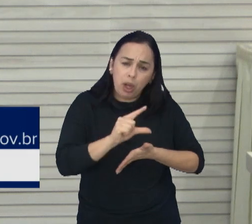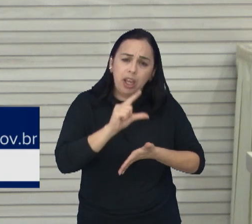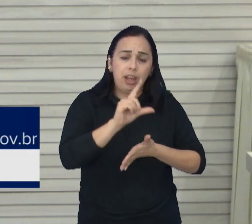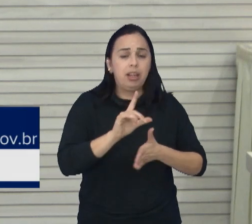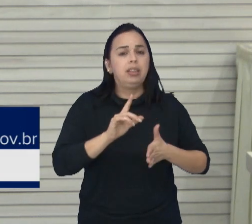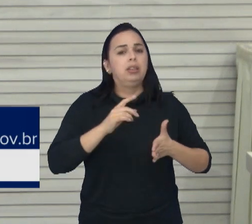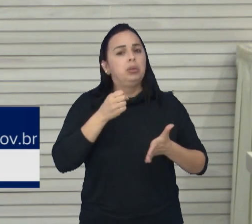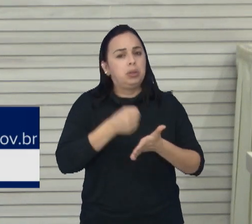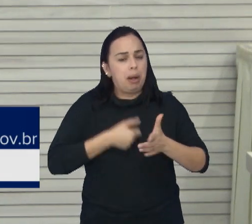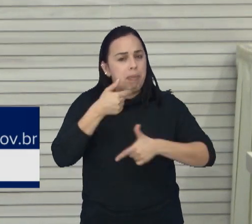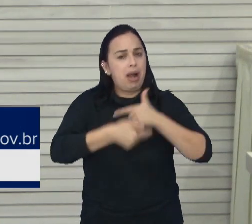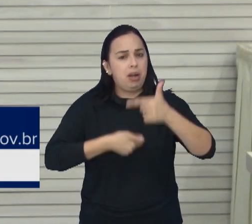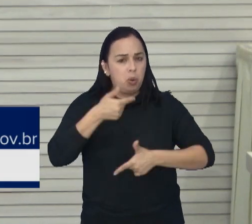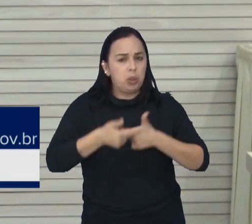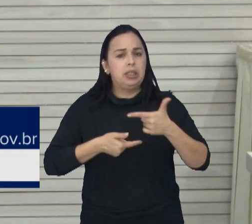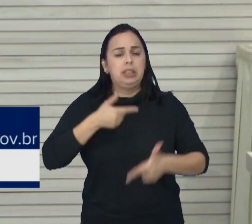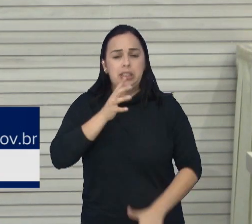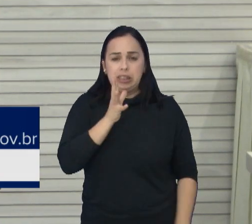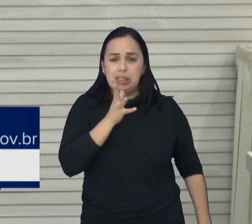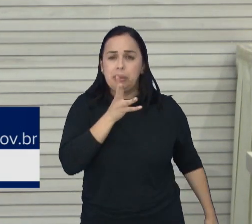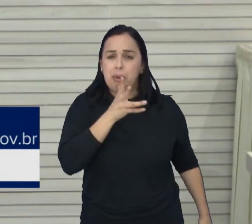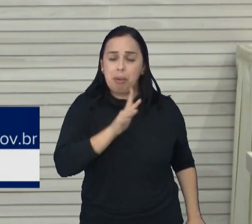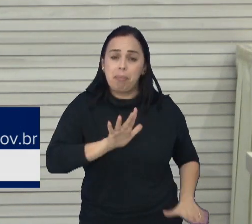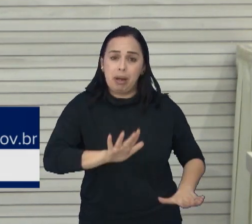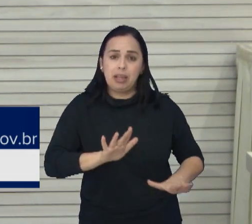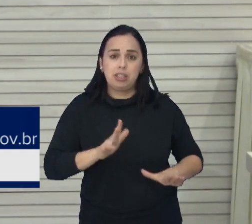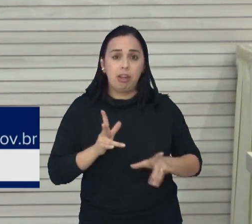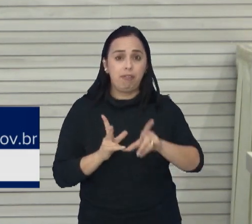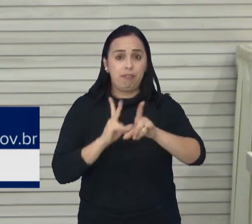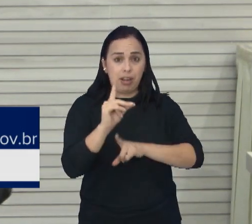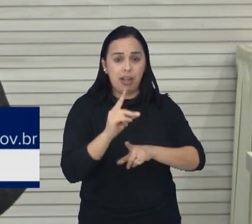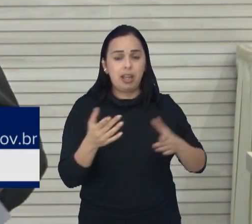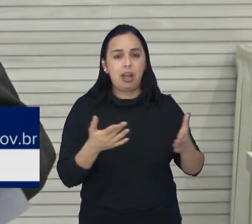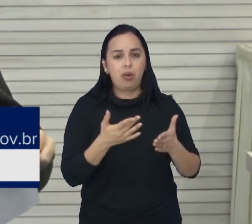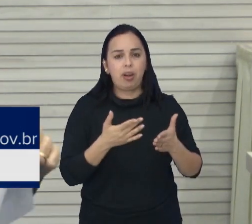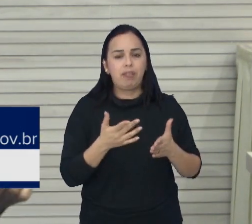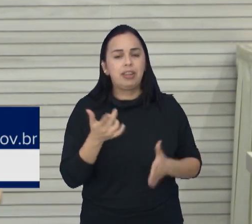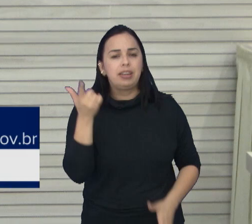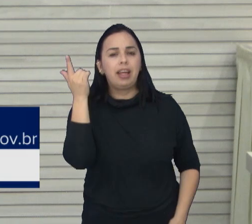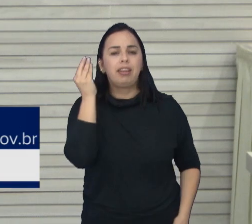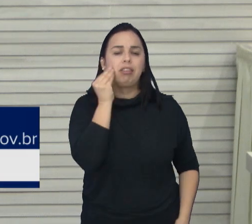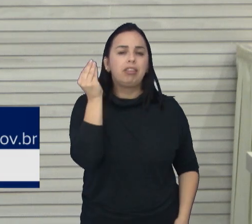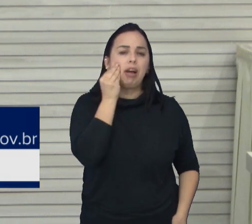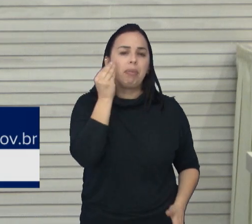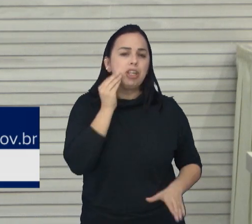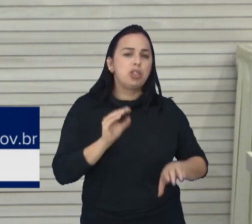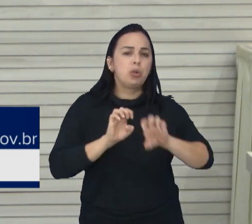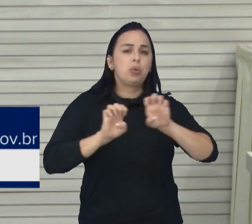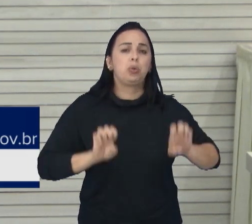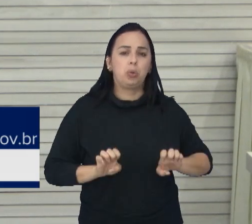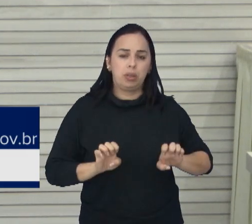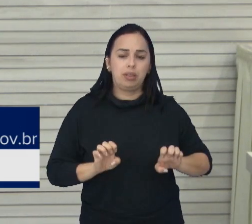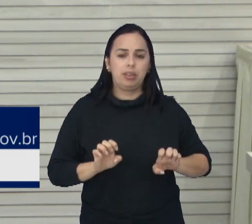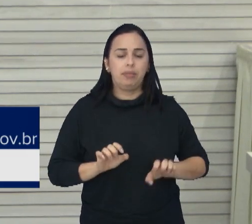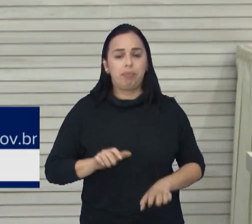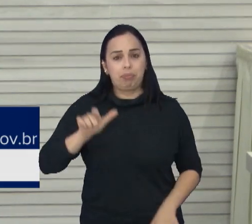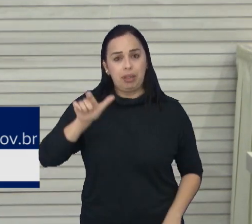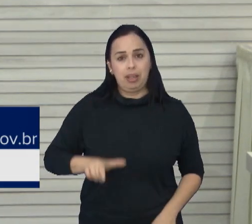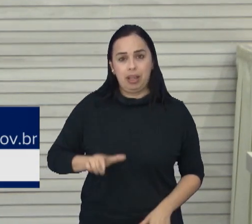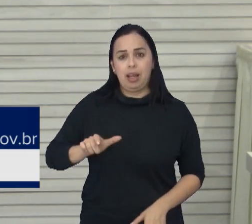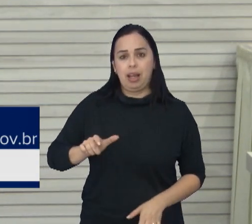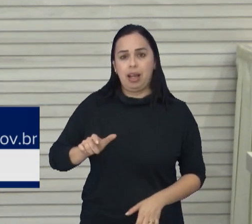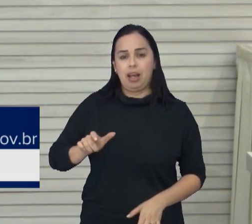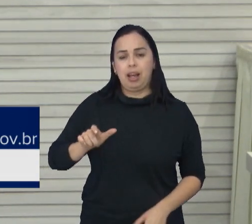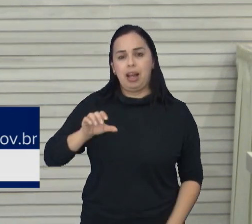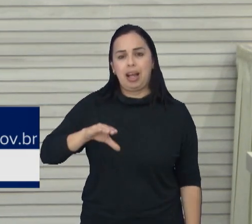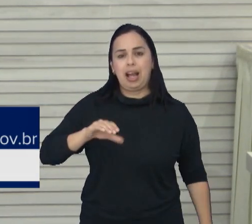é longo, né? Já tivemos conquistas e agora uma segunda etapa de tentar trazer uma estrutura, porque como a doutora Camila Calaur, né? Camila Calaur,